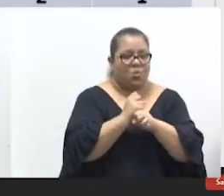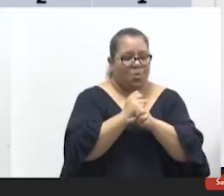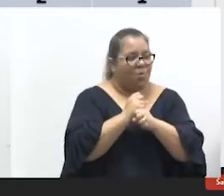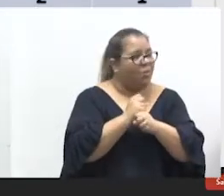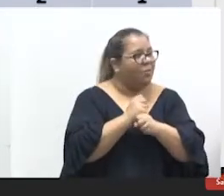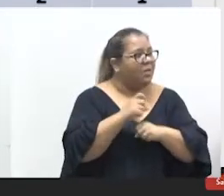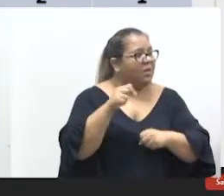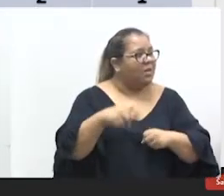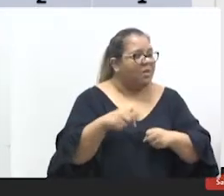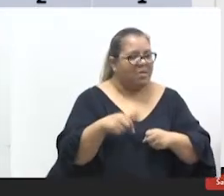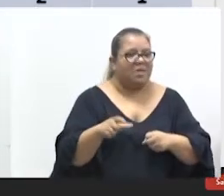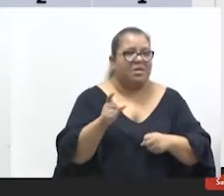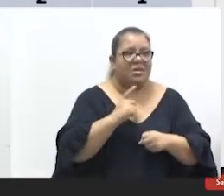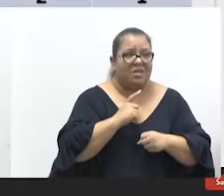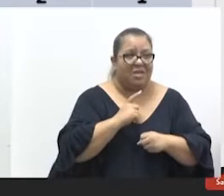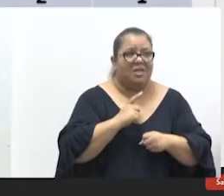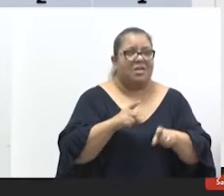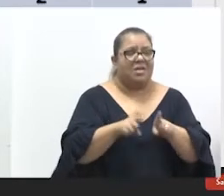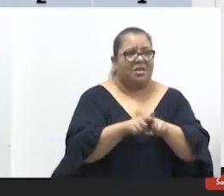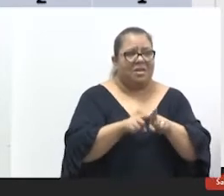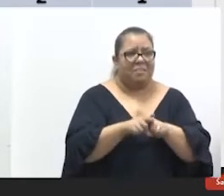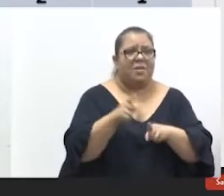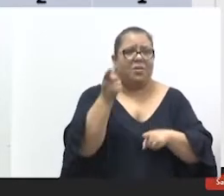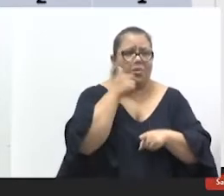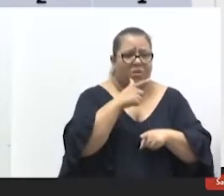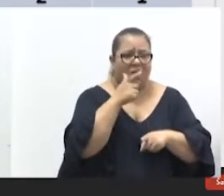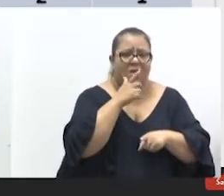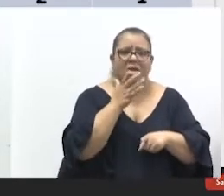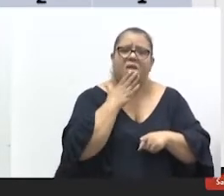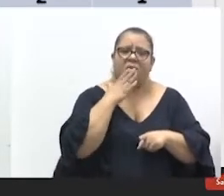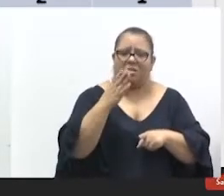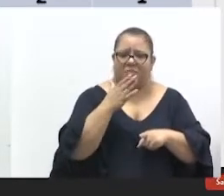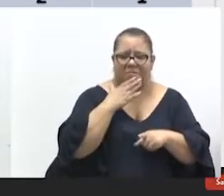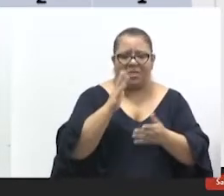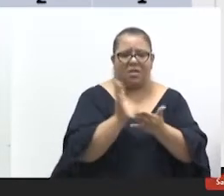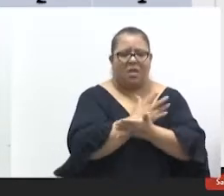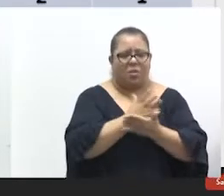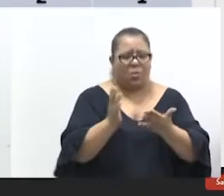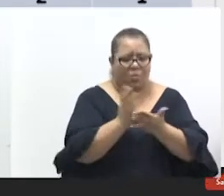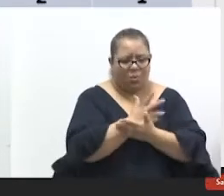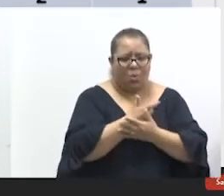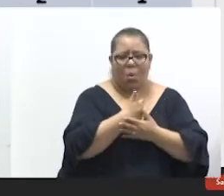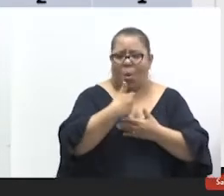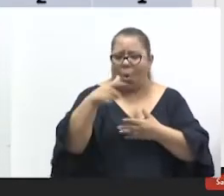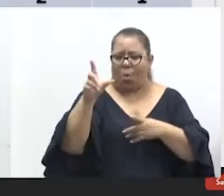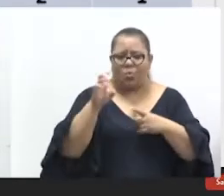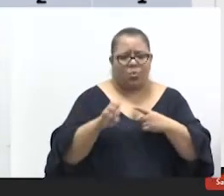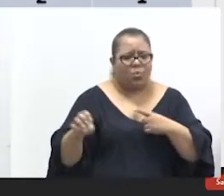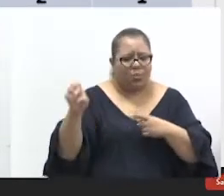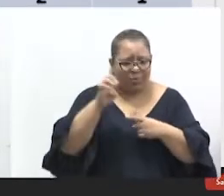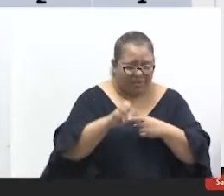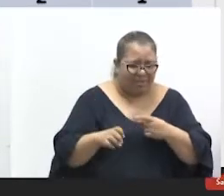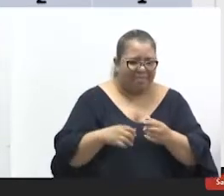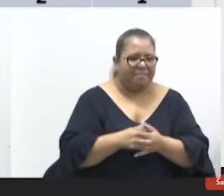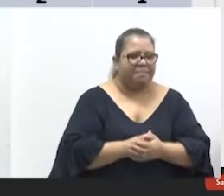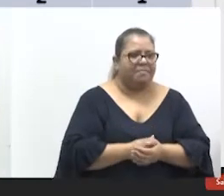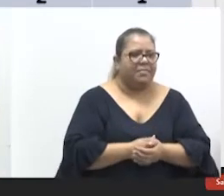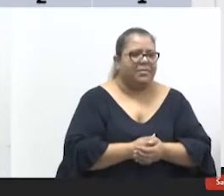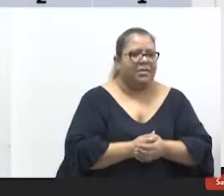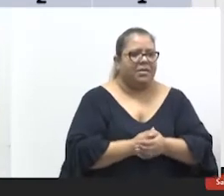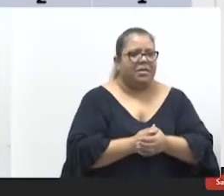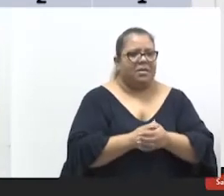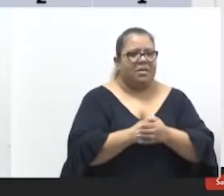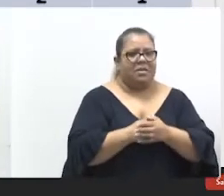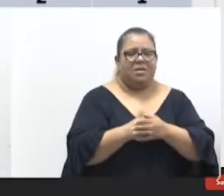e aqui, ainda assim, conseguimos atender alguns casos de outros estados, né? Ainda assim, com toda